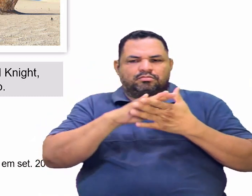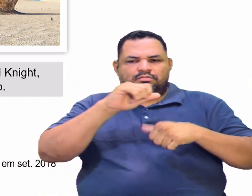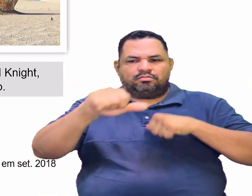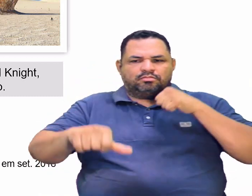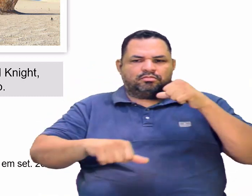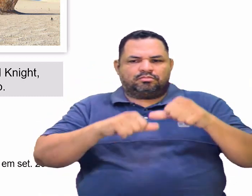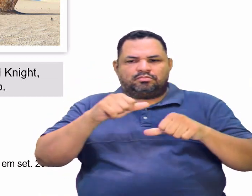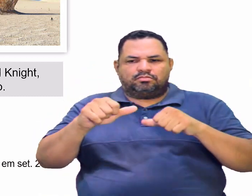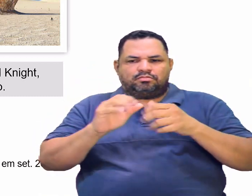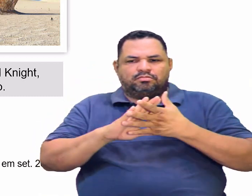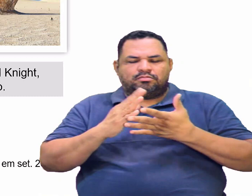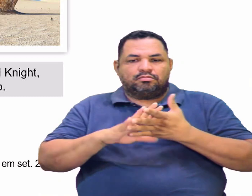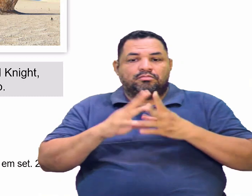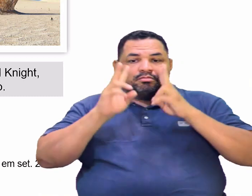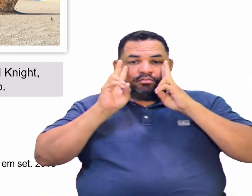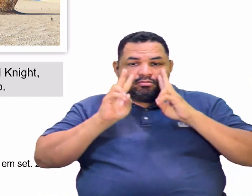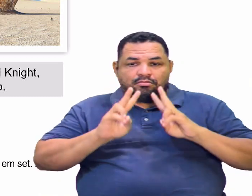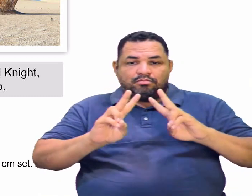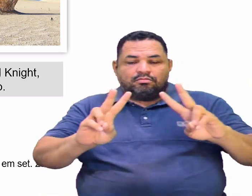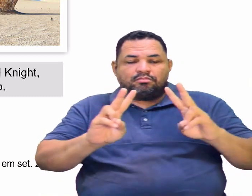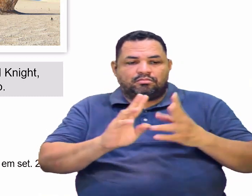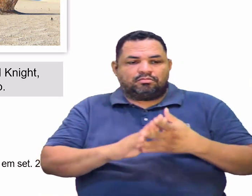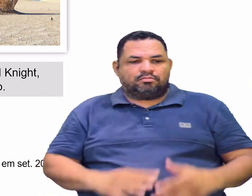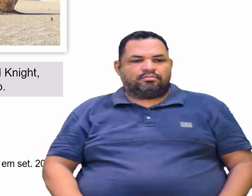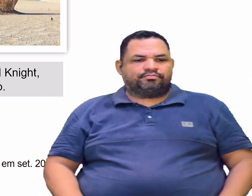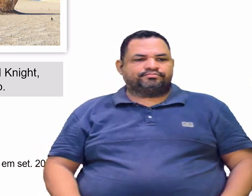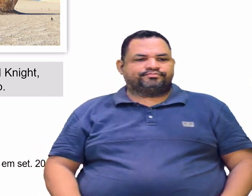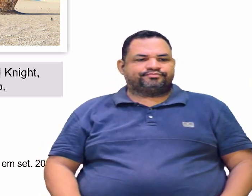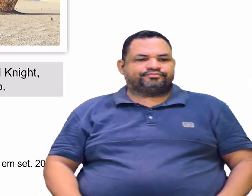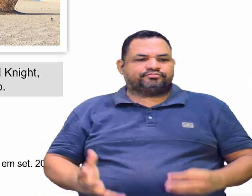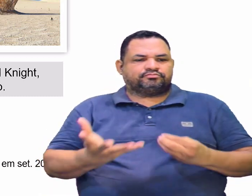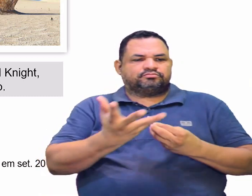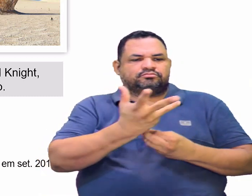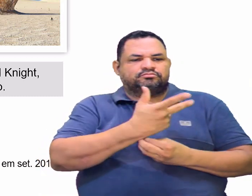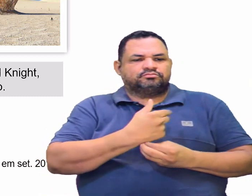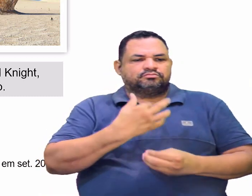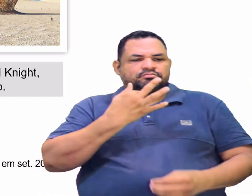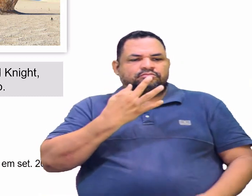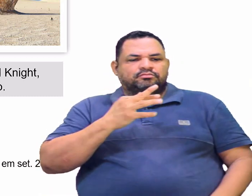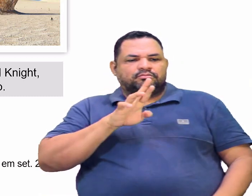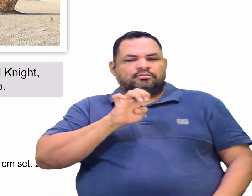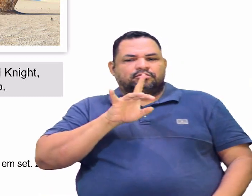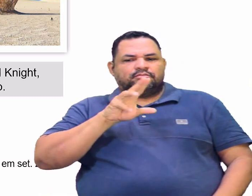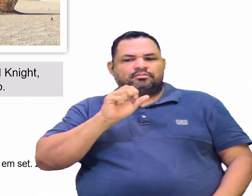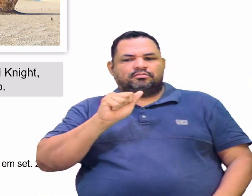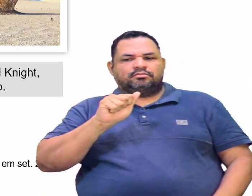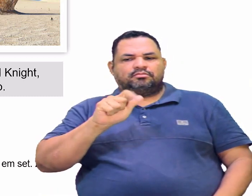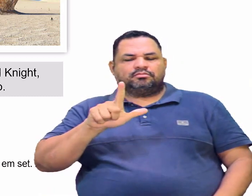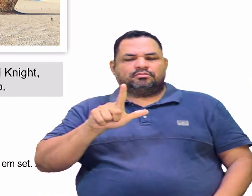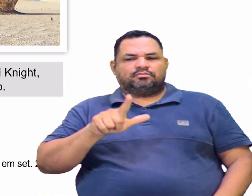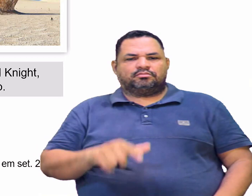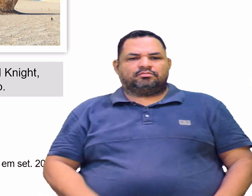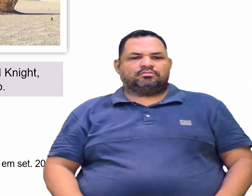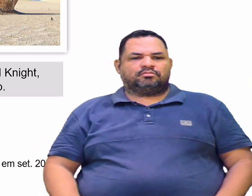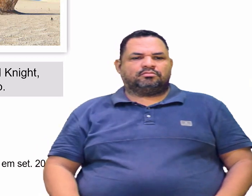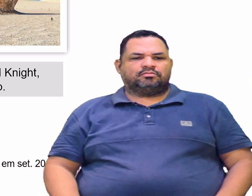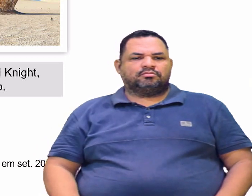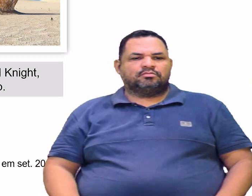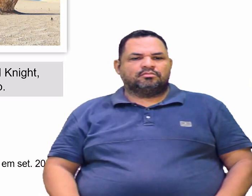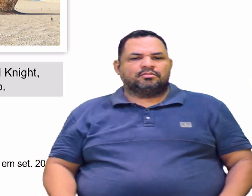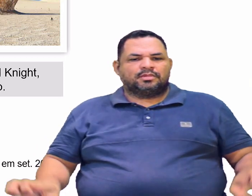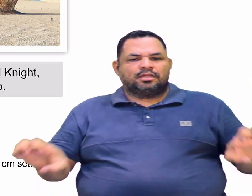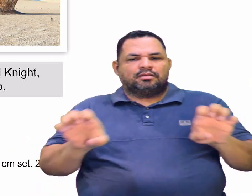tornar visível, né? E a arte fractal, que é uma arte que